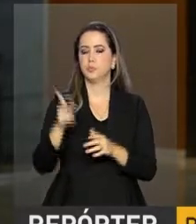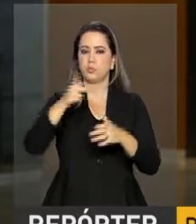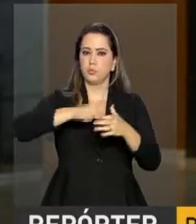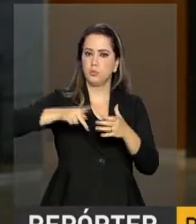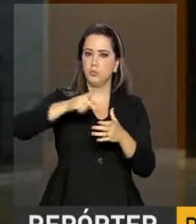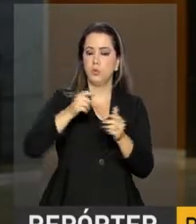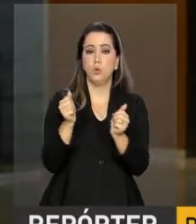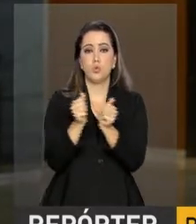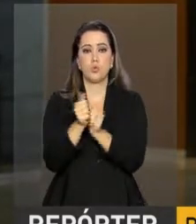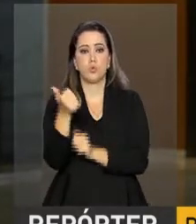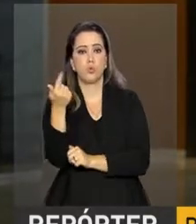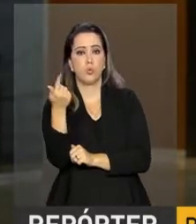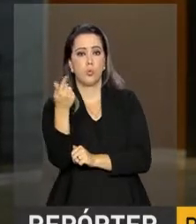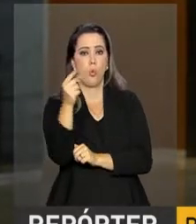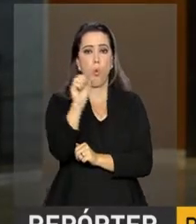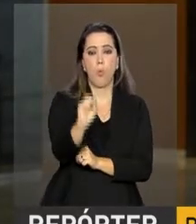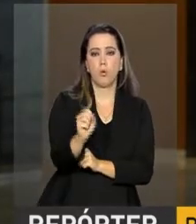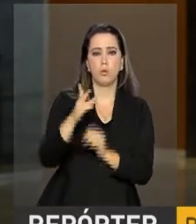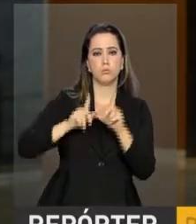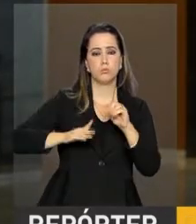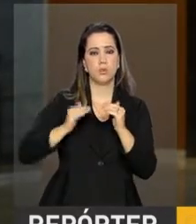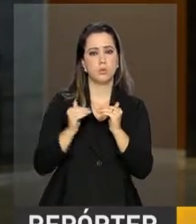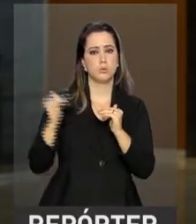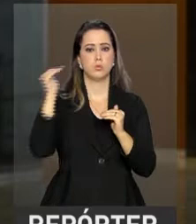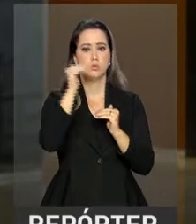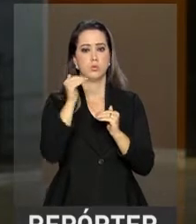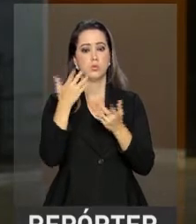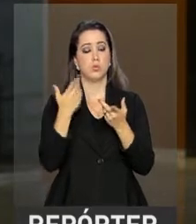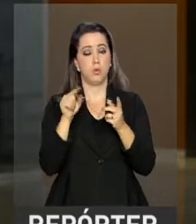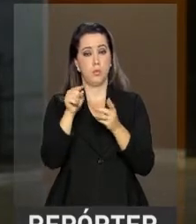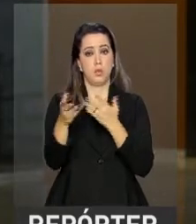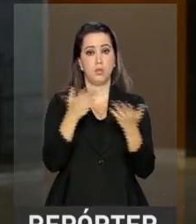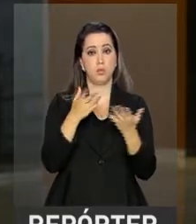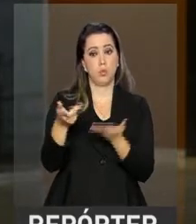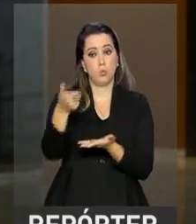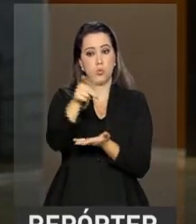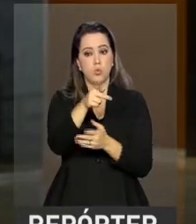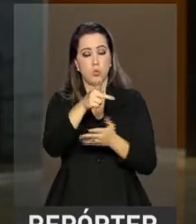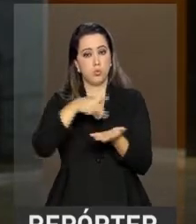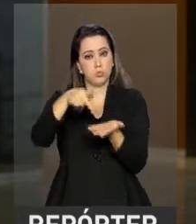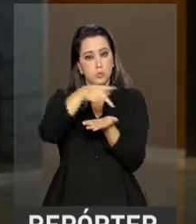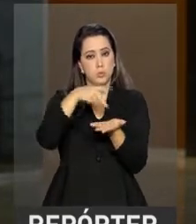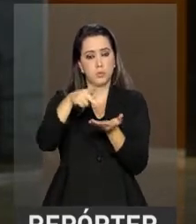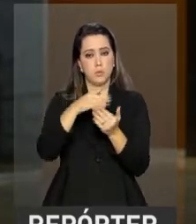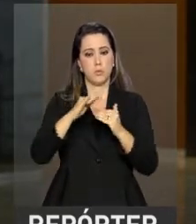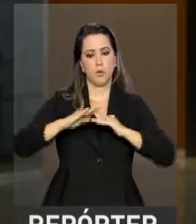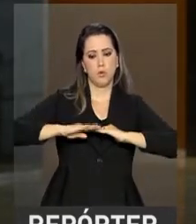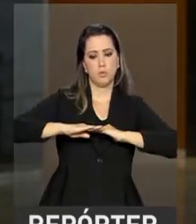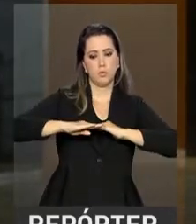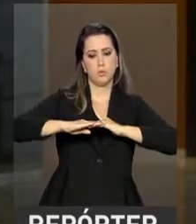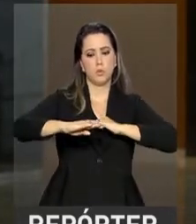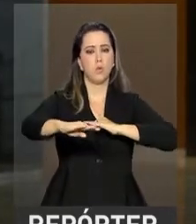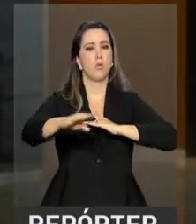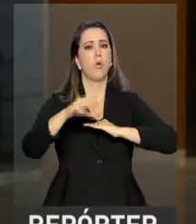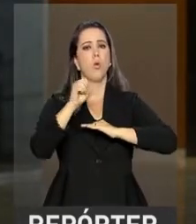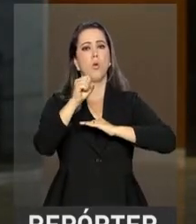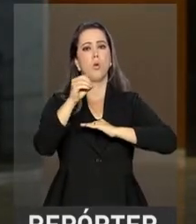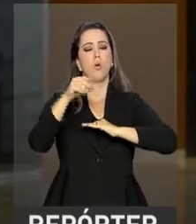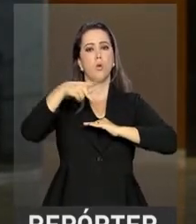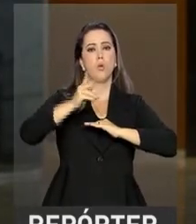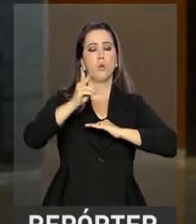e gás do pré sal superou a do pós-sal correspondente a uma faixa de 800 quilômetros do litoral brasileiro